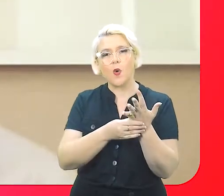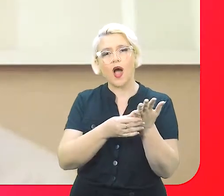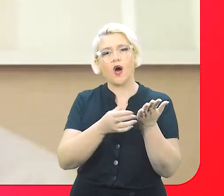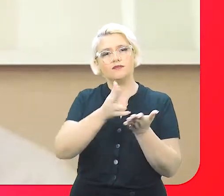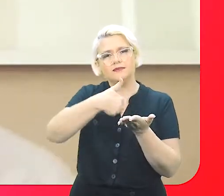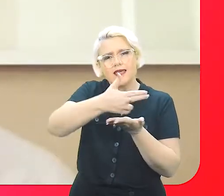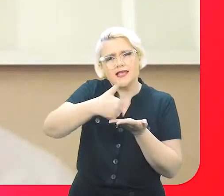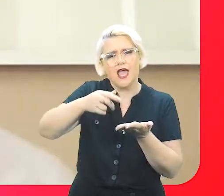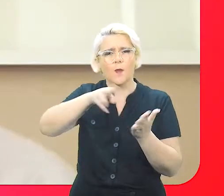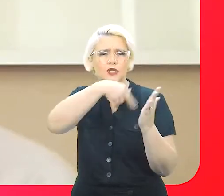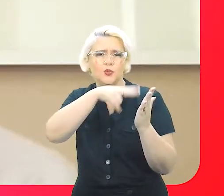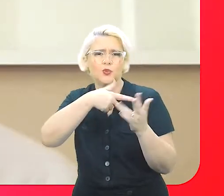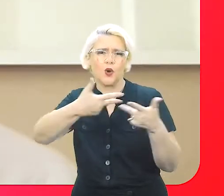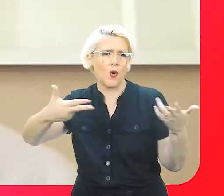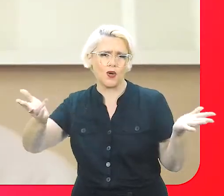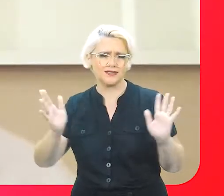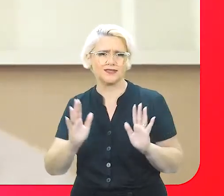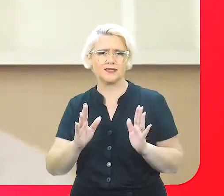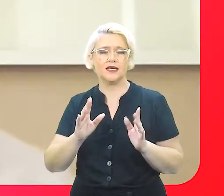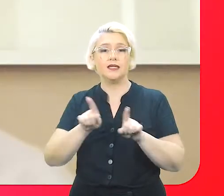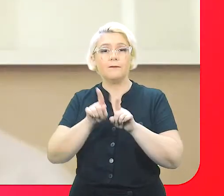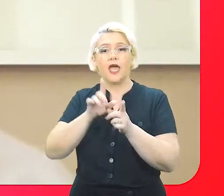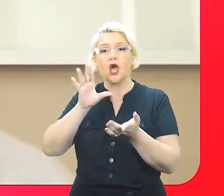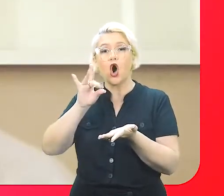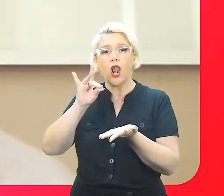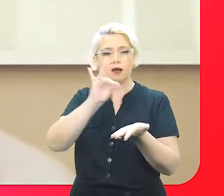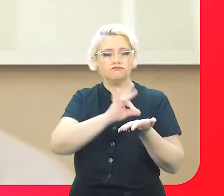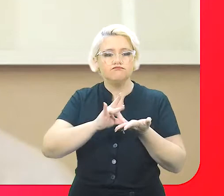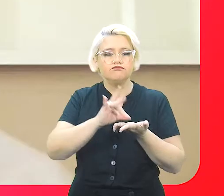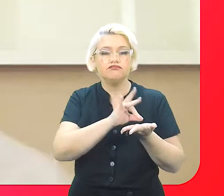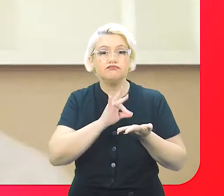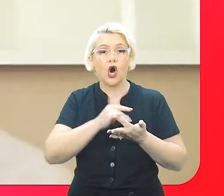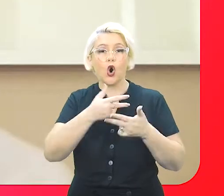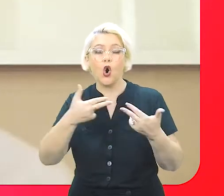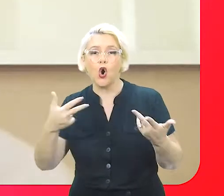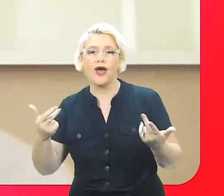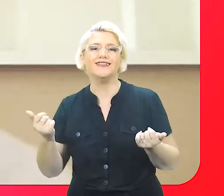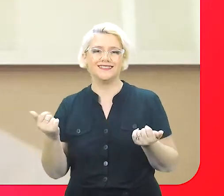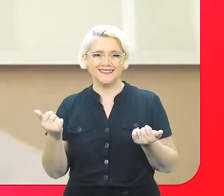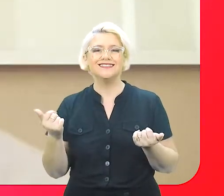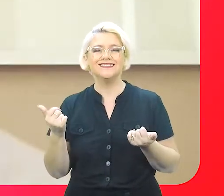mas tipo assim, colar coisas, fazer